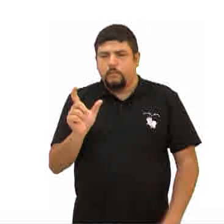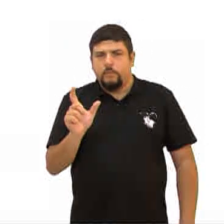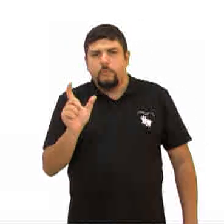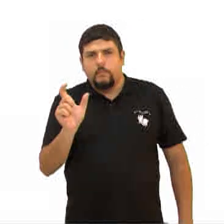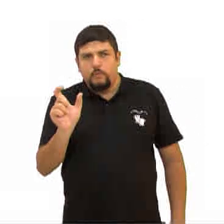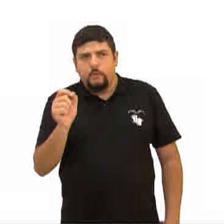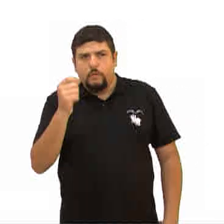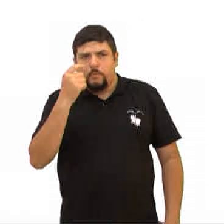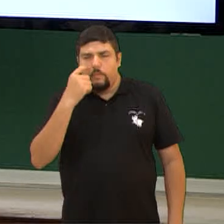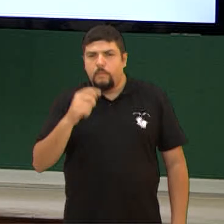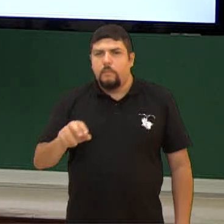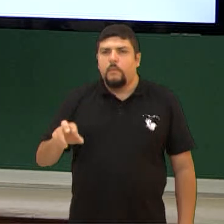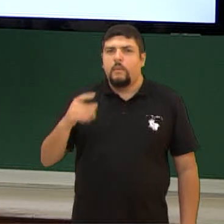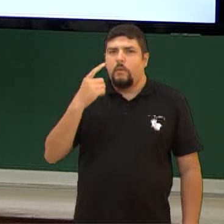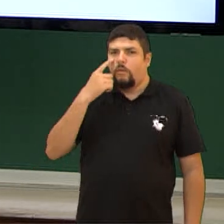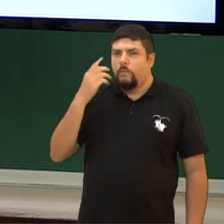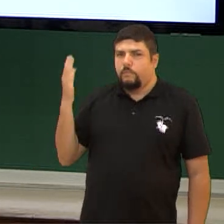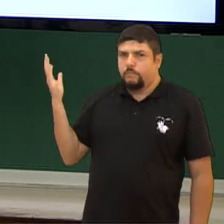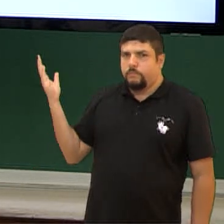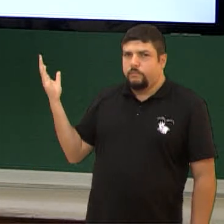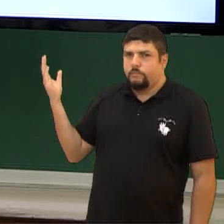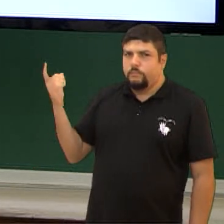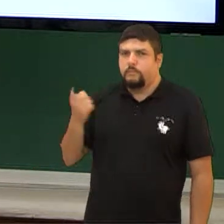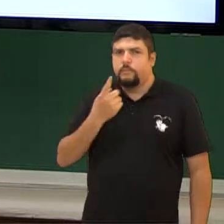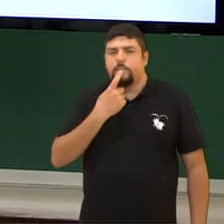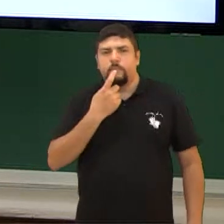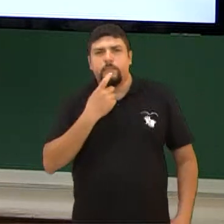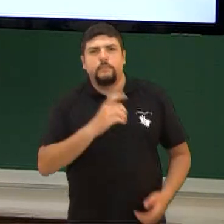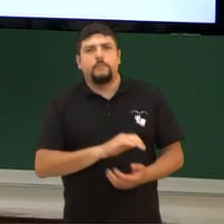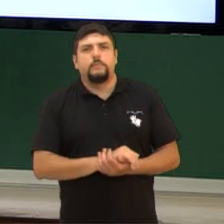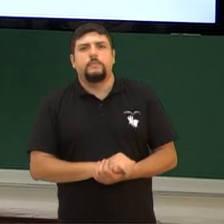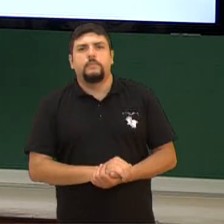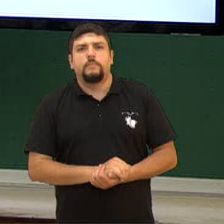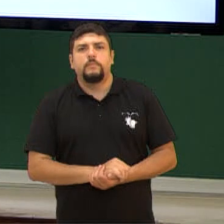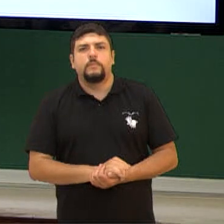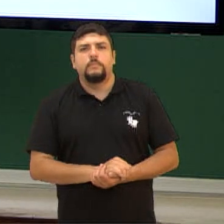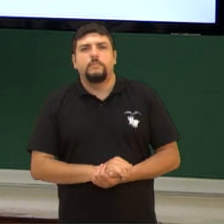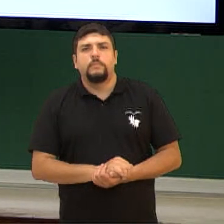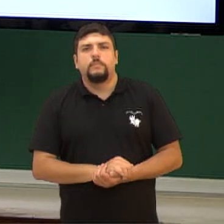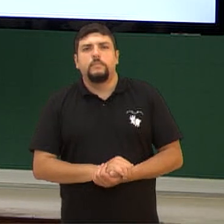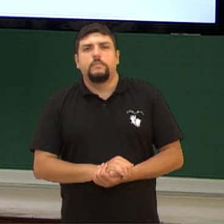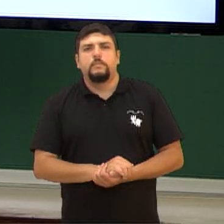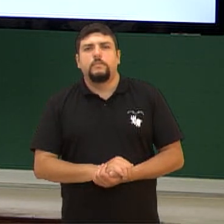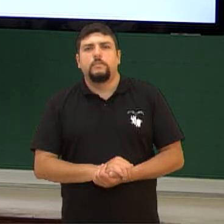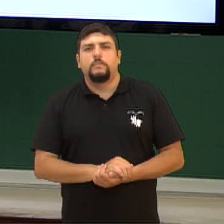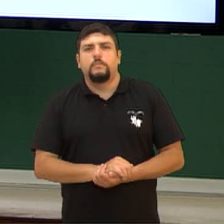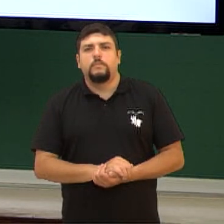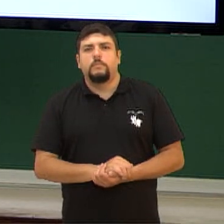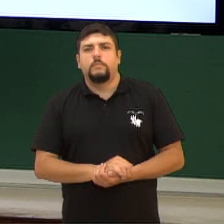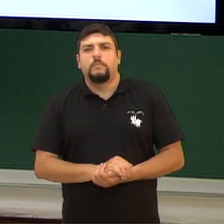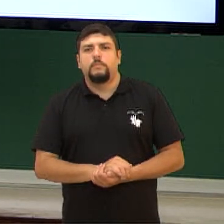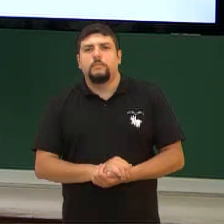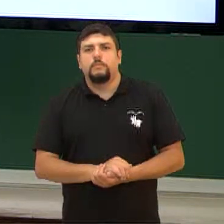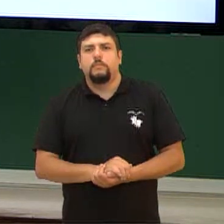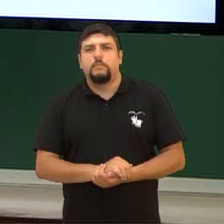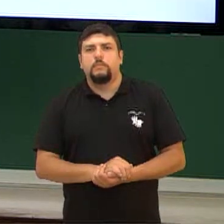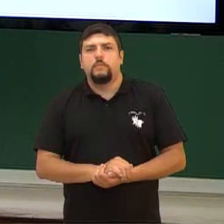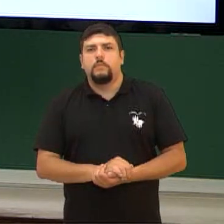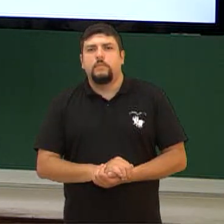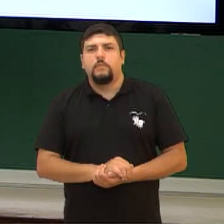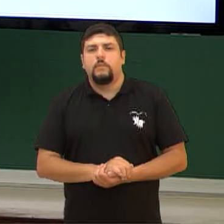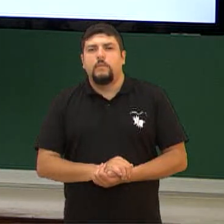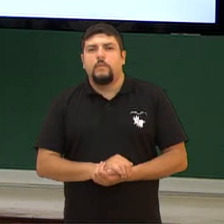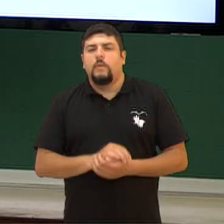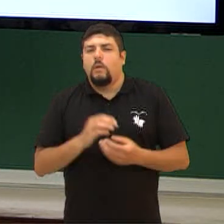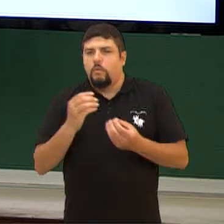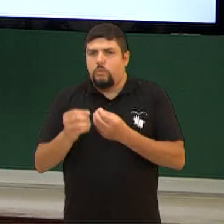acertou. Vamos dar uma observada nessa palavra com mais calma. Relationship. Eu tenho